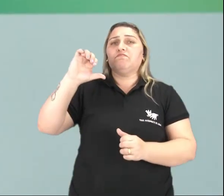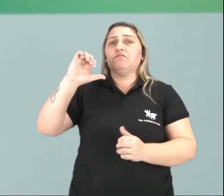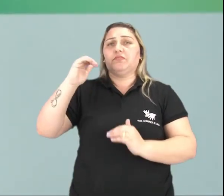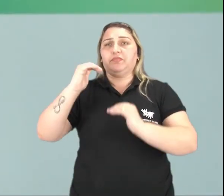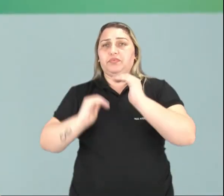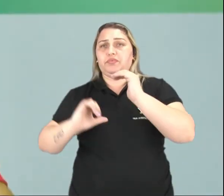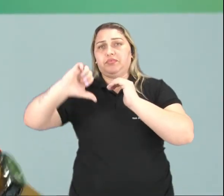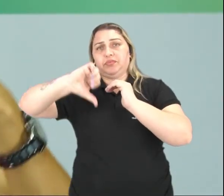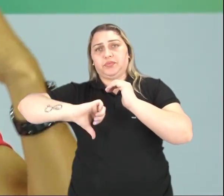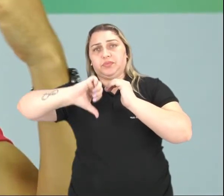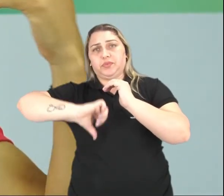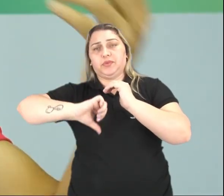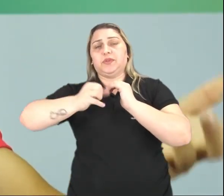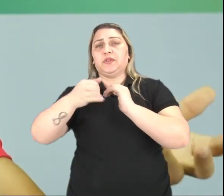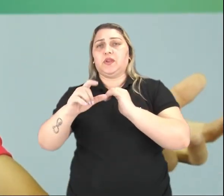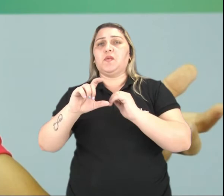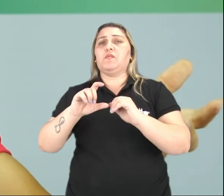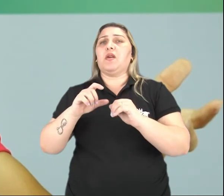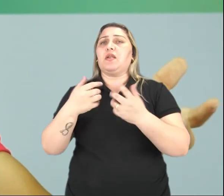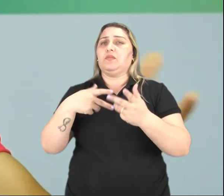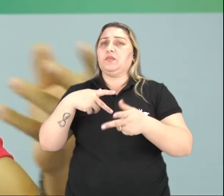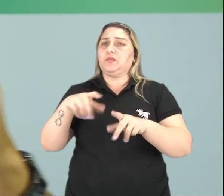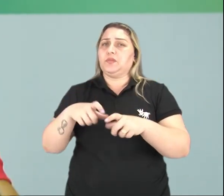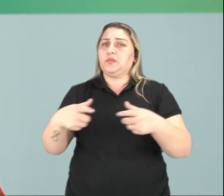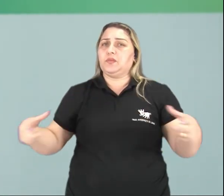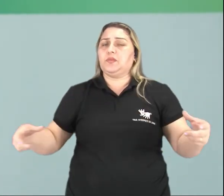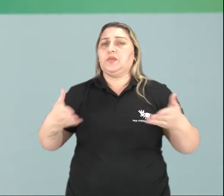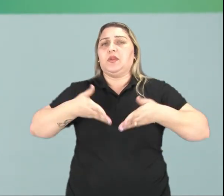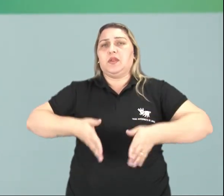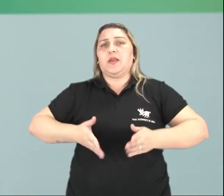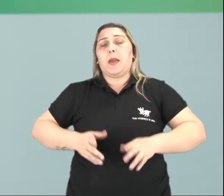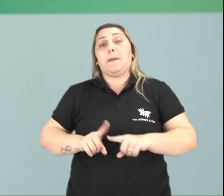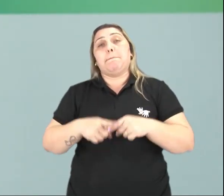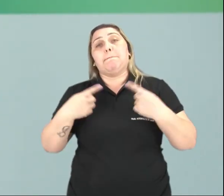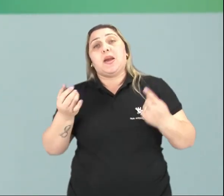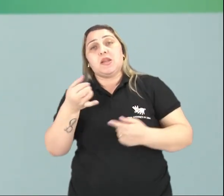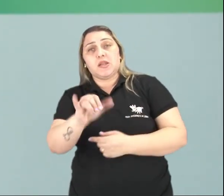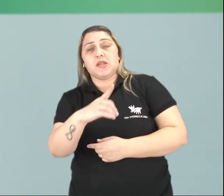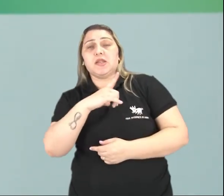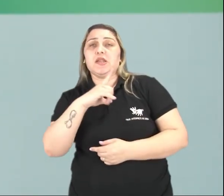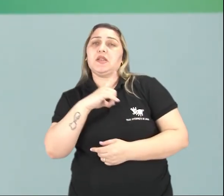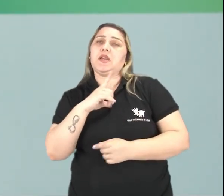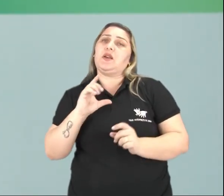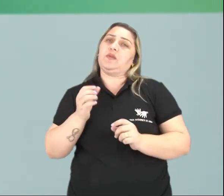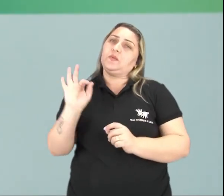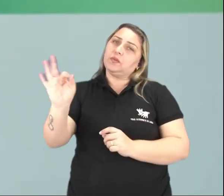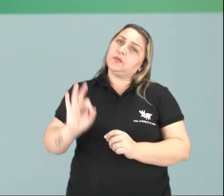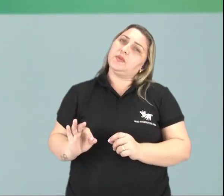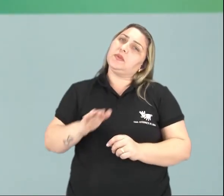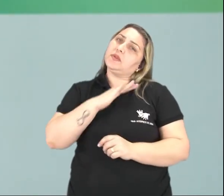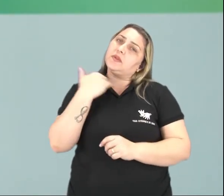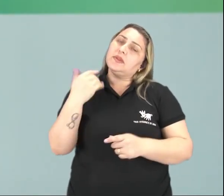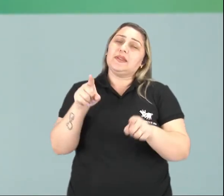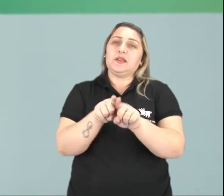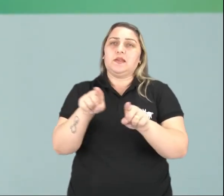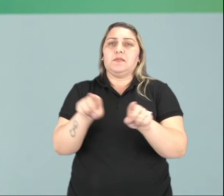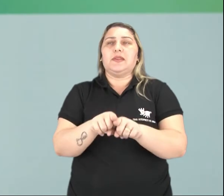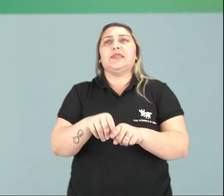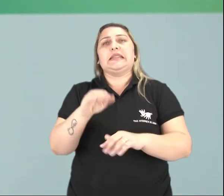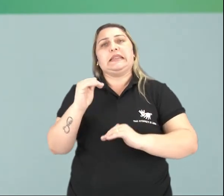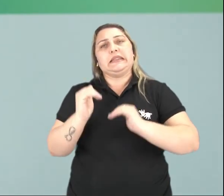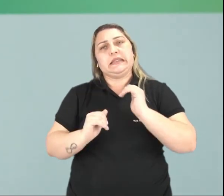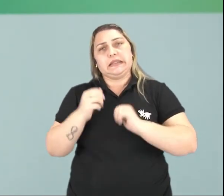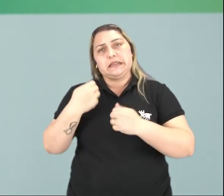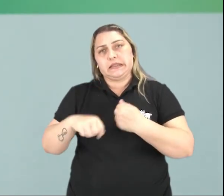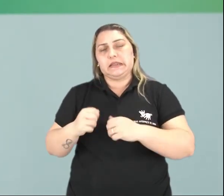né? Óbvio, se você então tiver uma grande taxa de natalidade, mas se você tiver uma grande taxa de mortalidade. Então você vai ter sempre